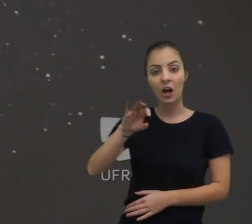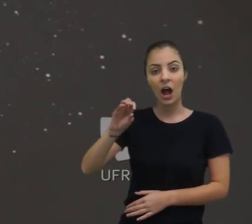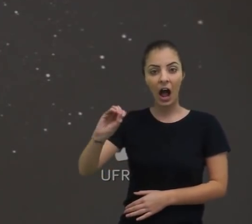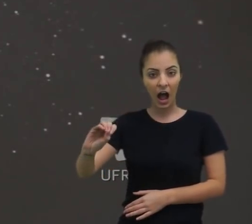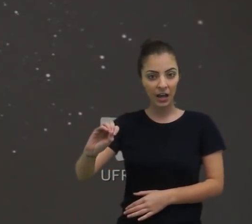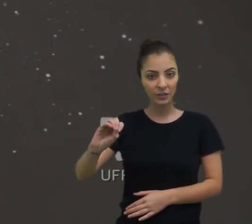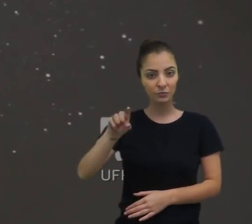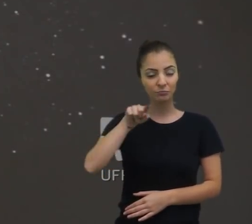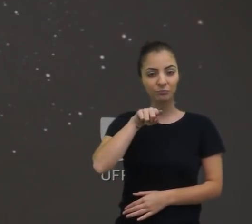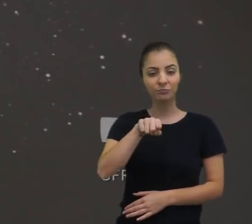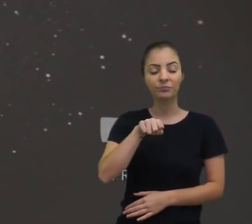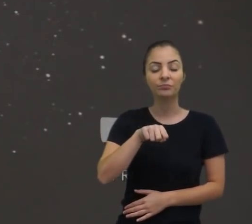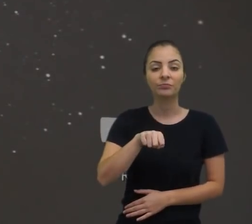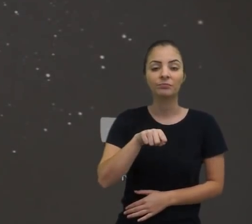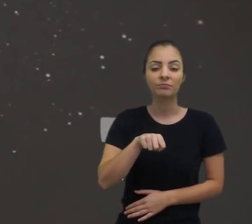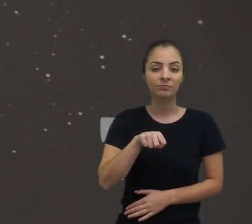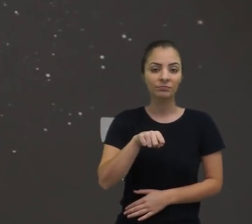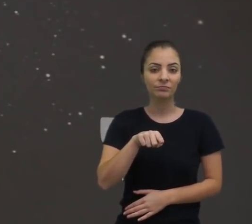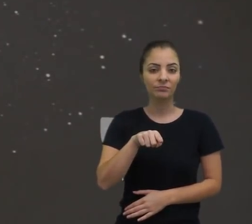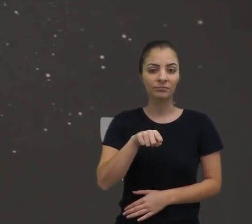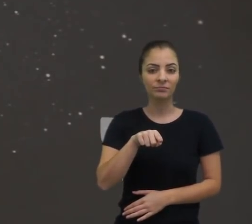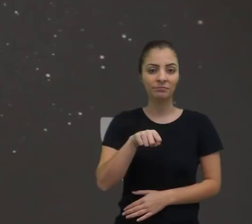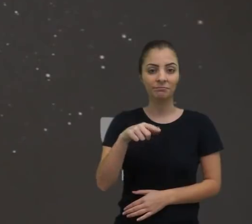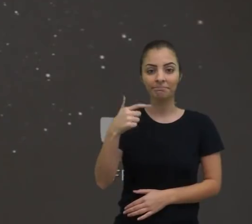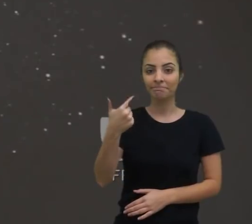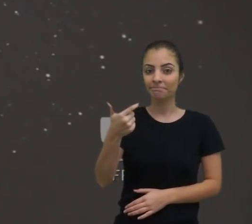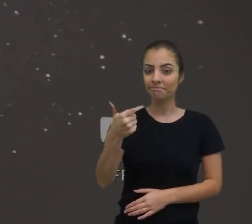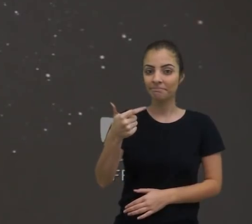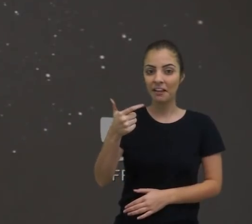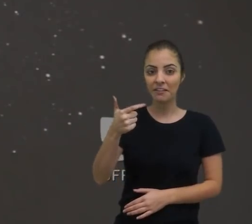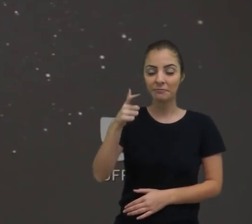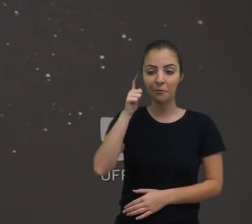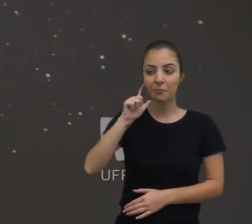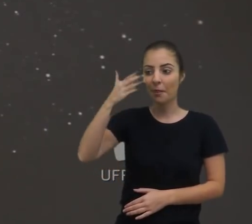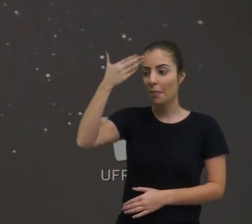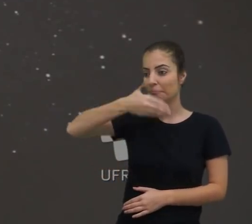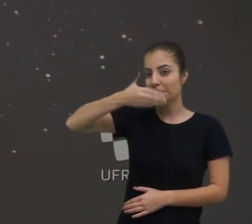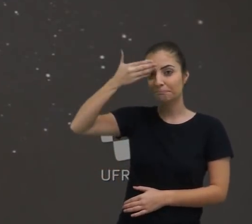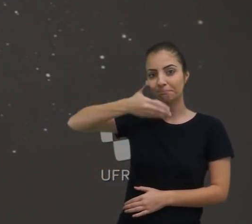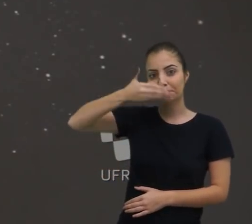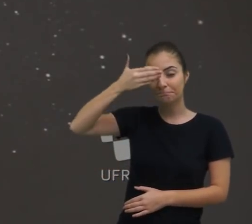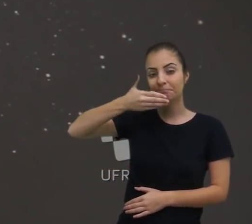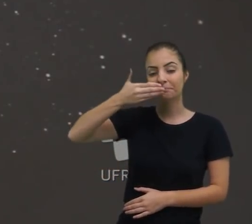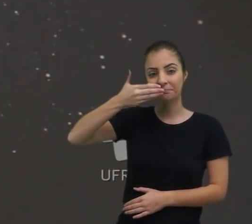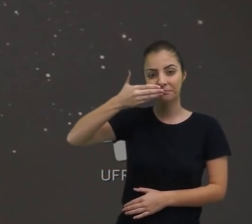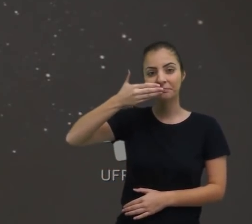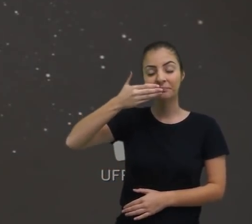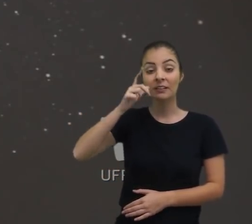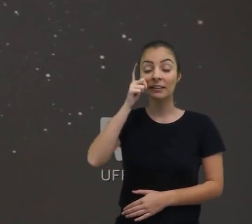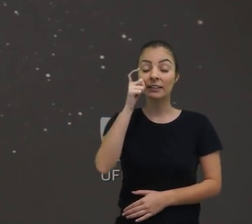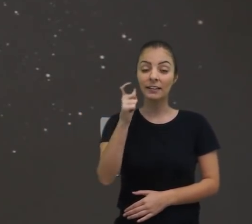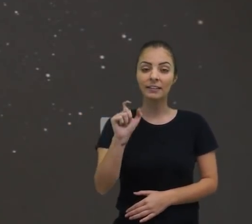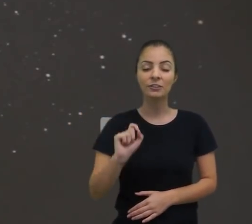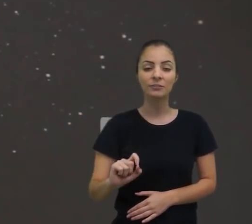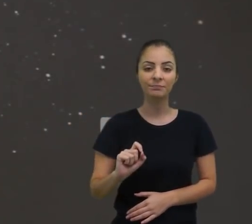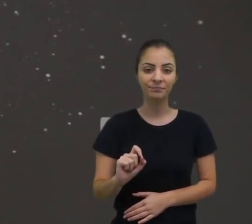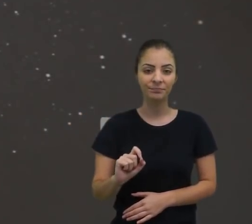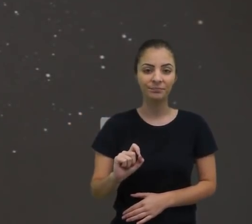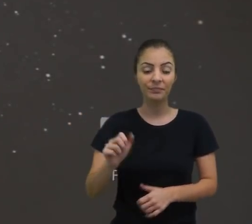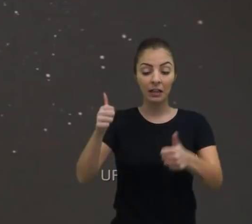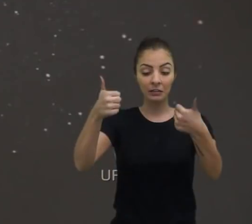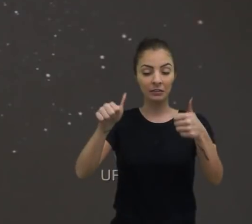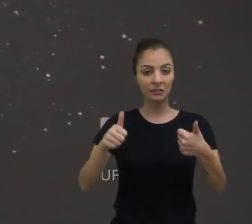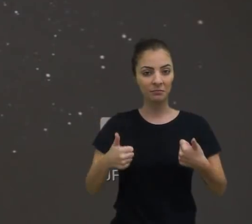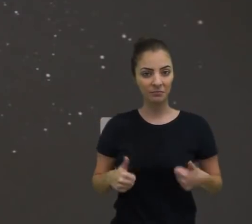aqui dentro pode ser visto. E aí um fenômeno bem interessante é que as imagens aqui no entorno de objetos que estão